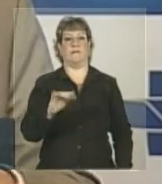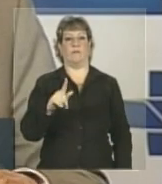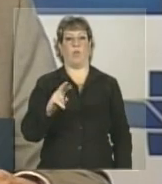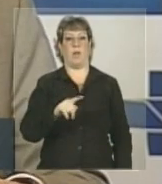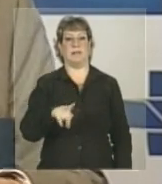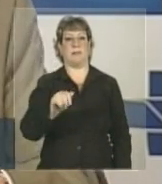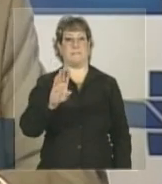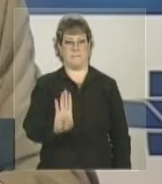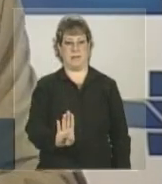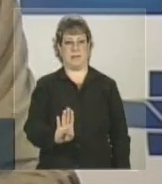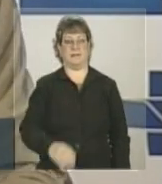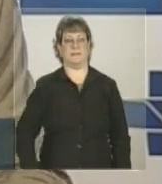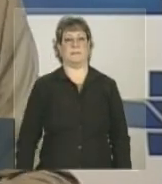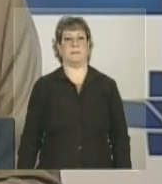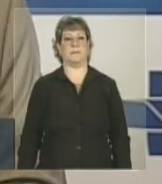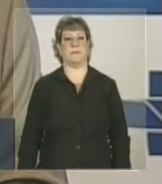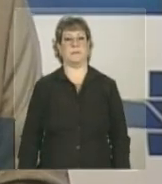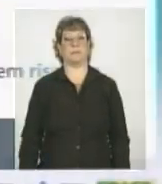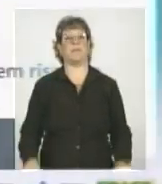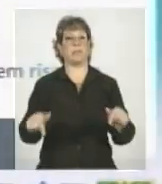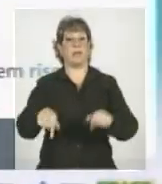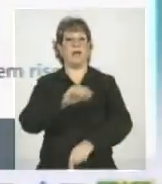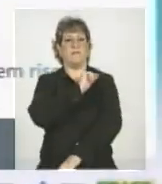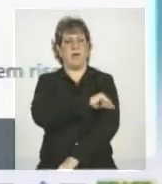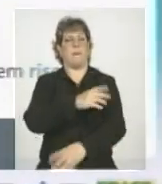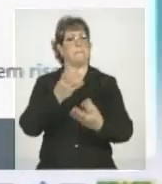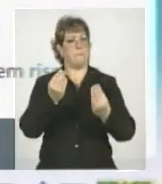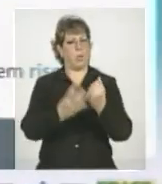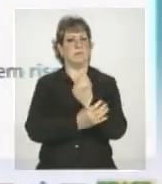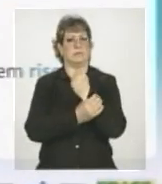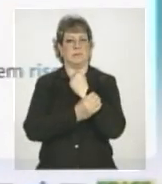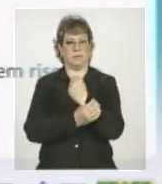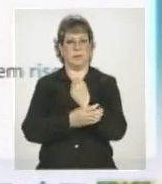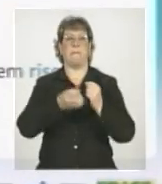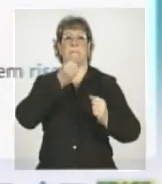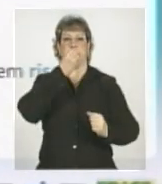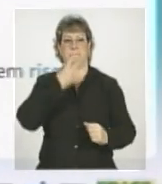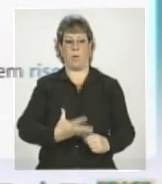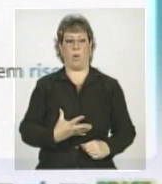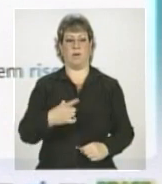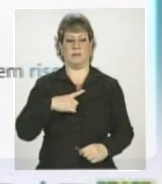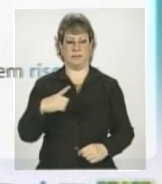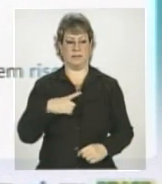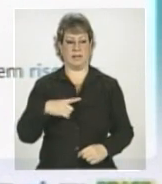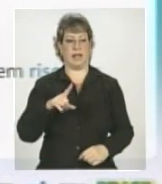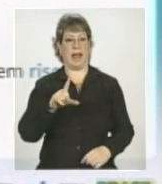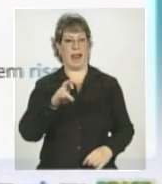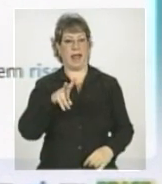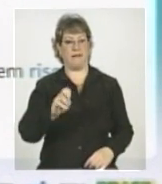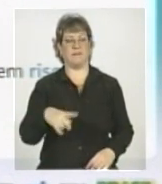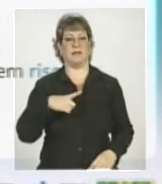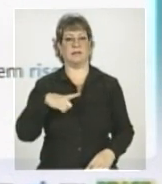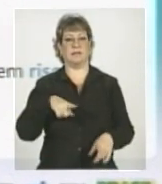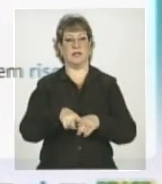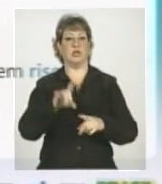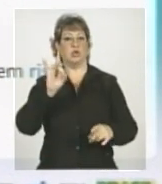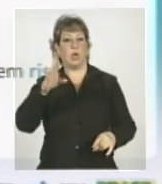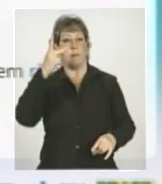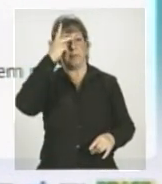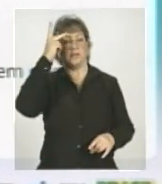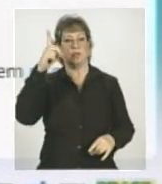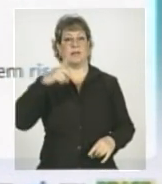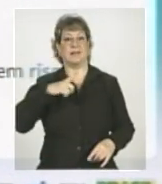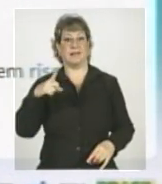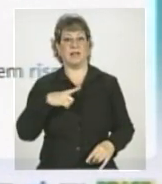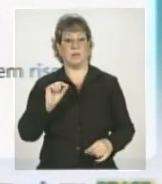passar. A vacina é uma vacina muito segura, né? A grande maioria das reações adversas é leve. Só pessoas que têm